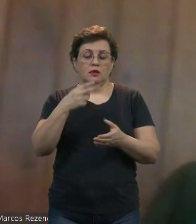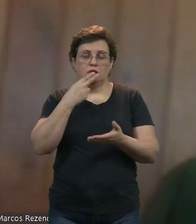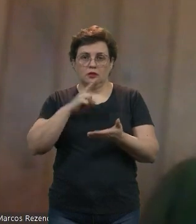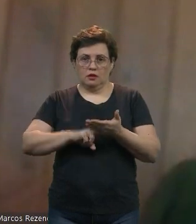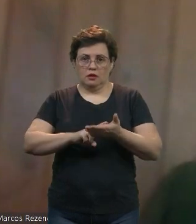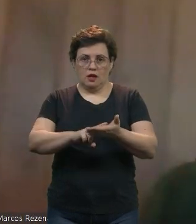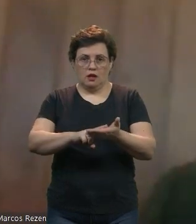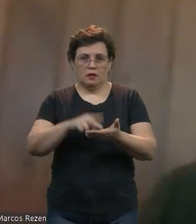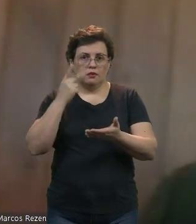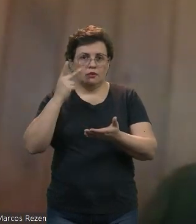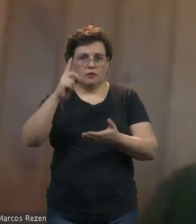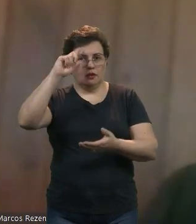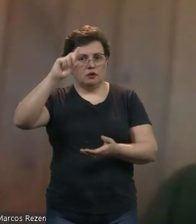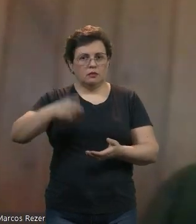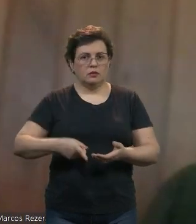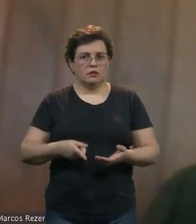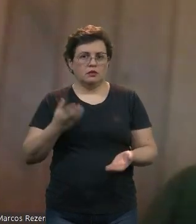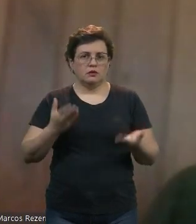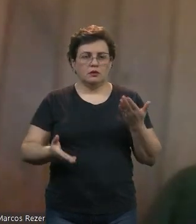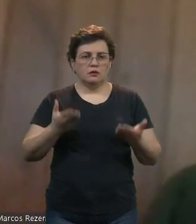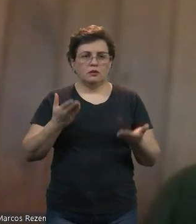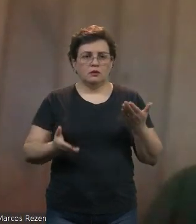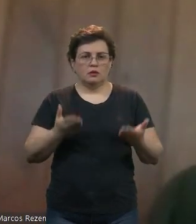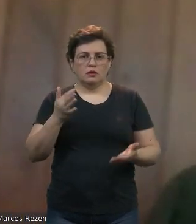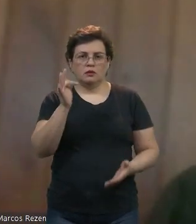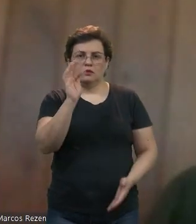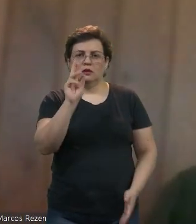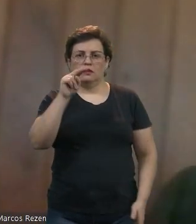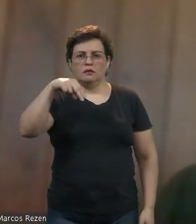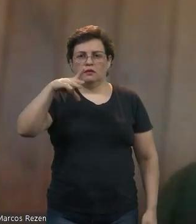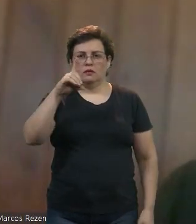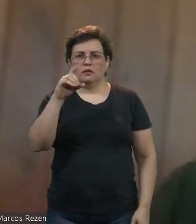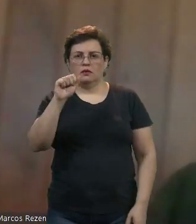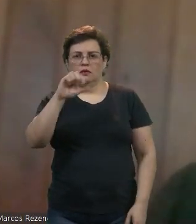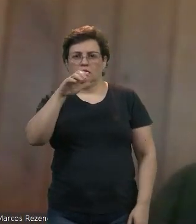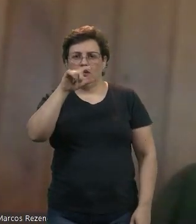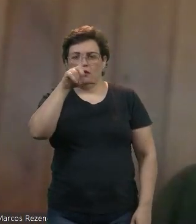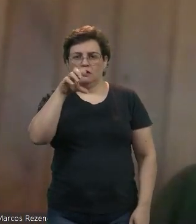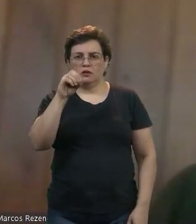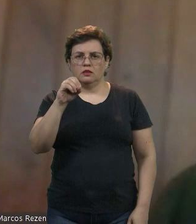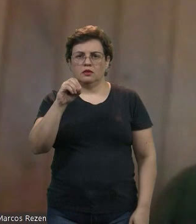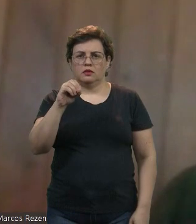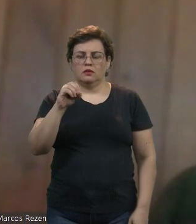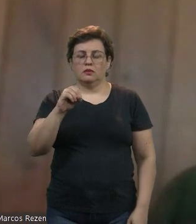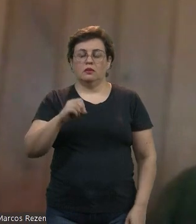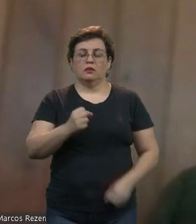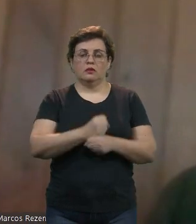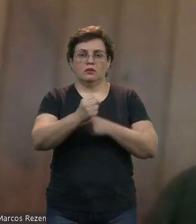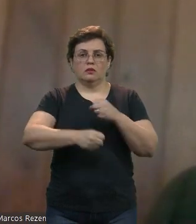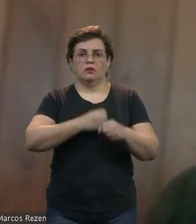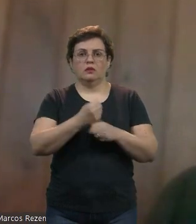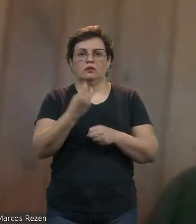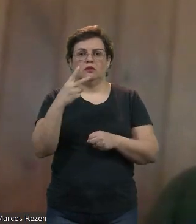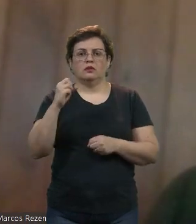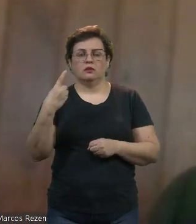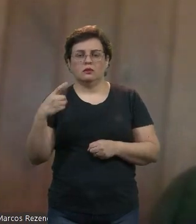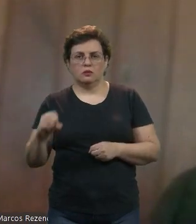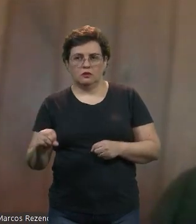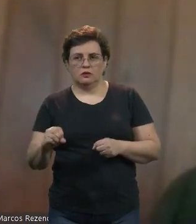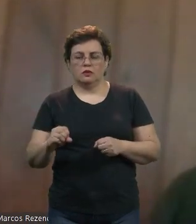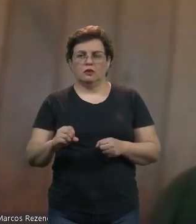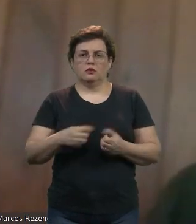Excelência o balanço da Fundação Municipal de Ensino Superior de Marília, referente ao exercício de 2019, em cumprimento ao